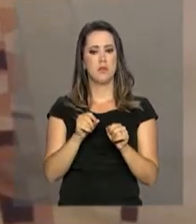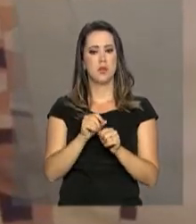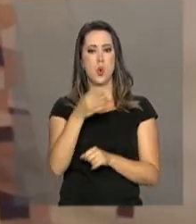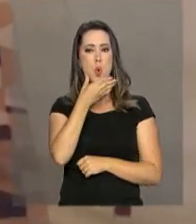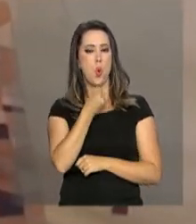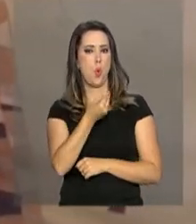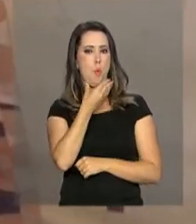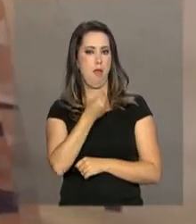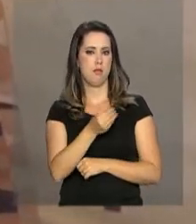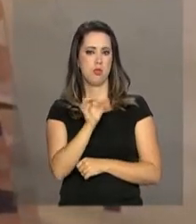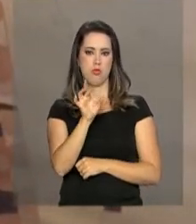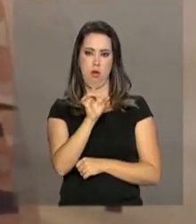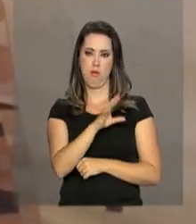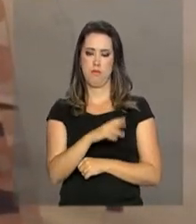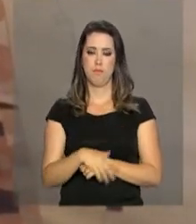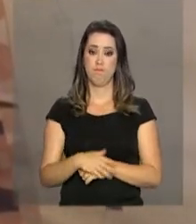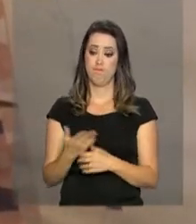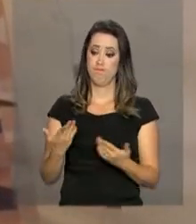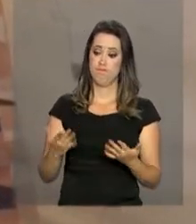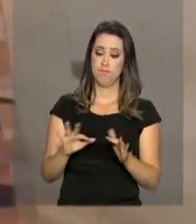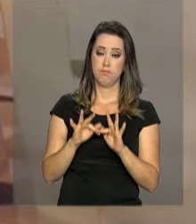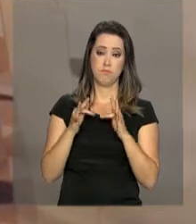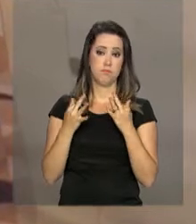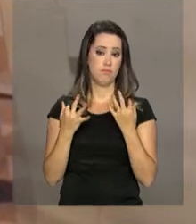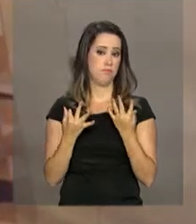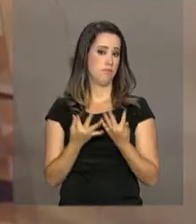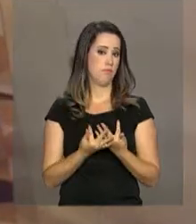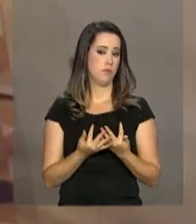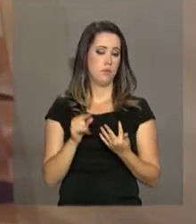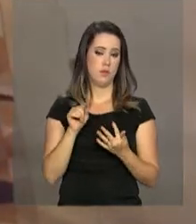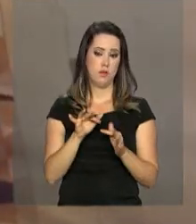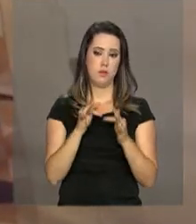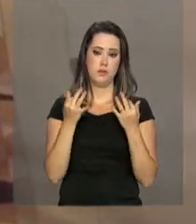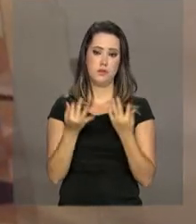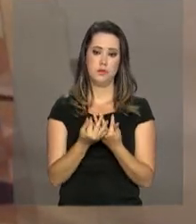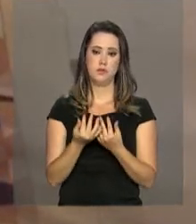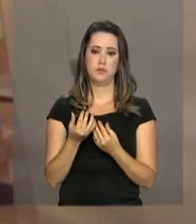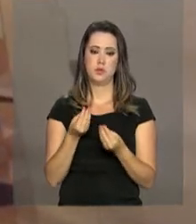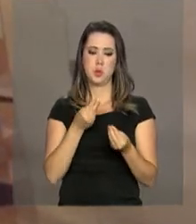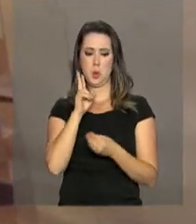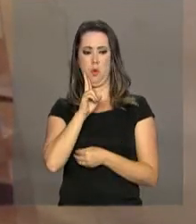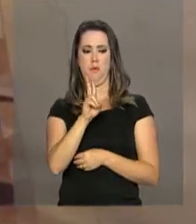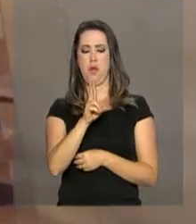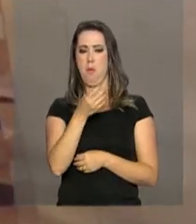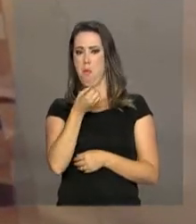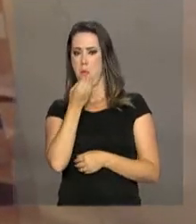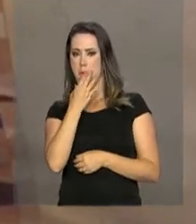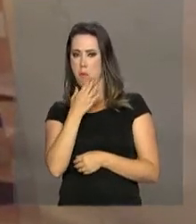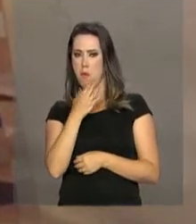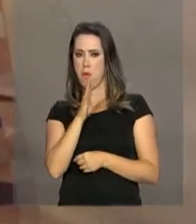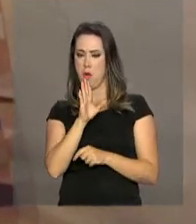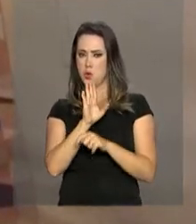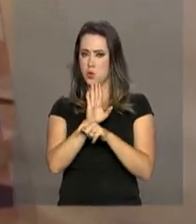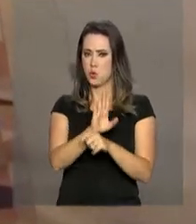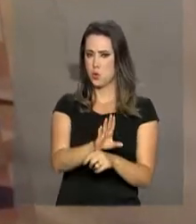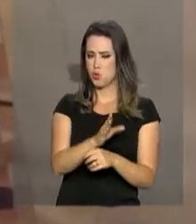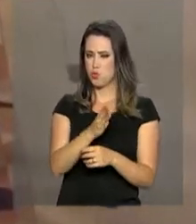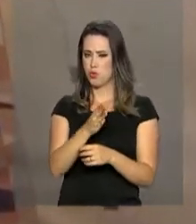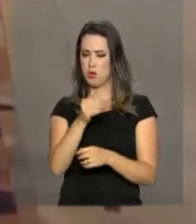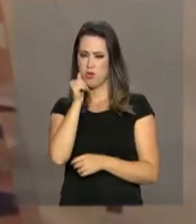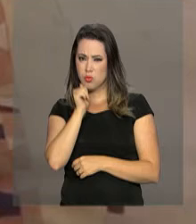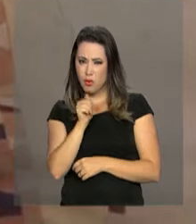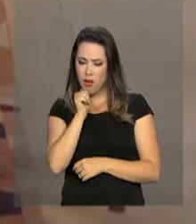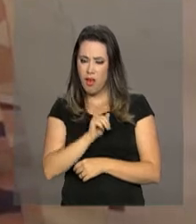homens. E as famílias não via com bons olhos a participação